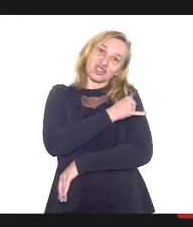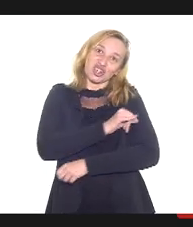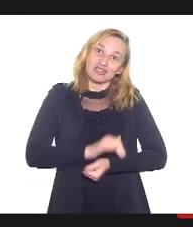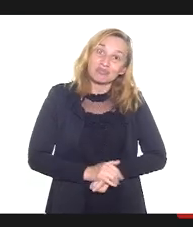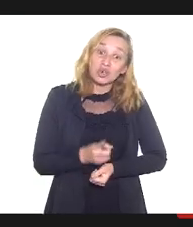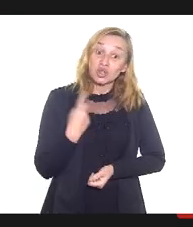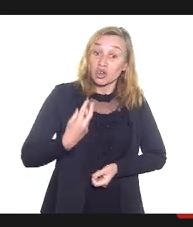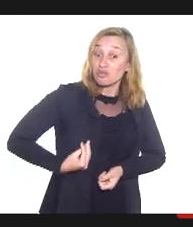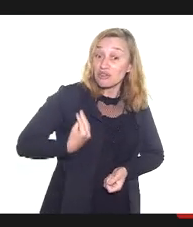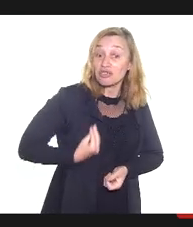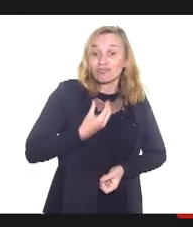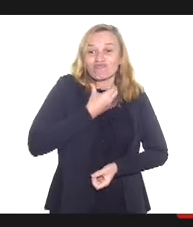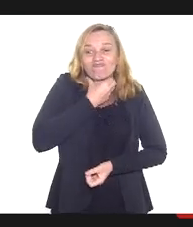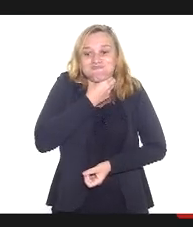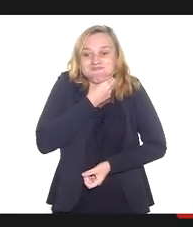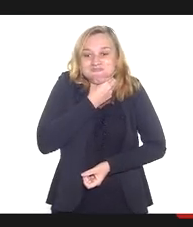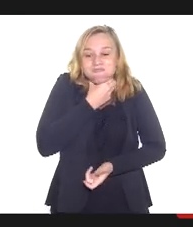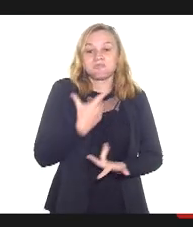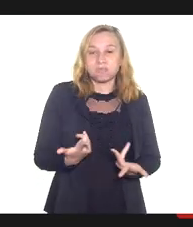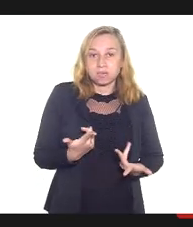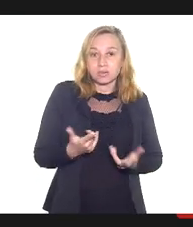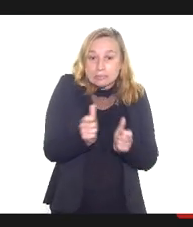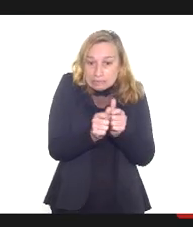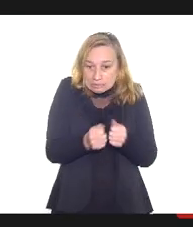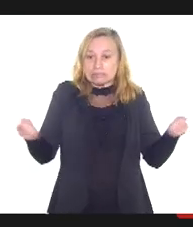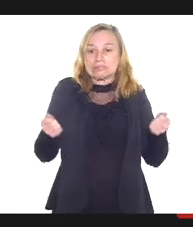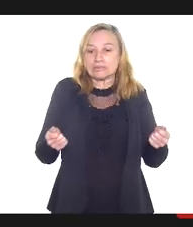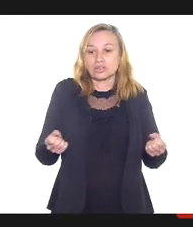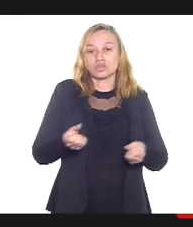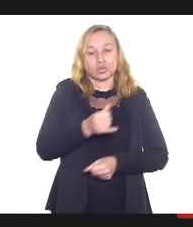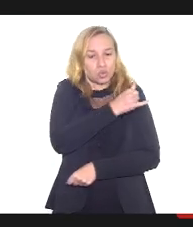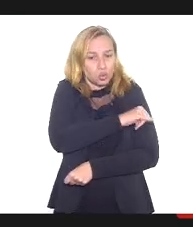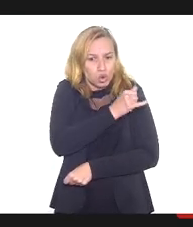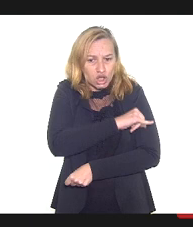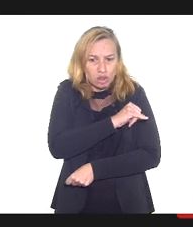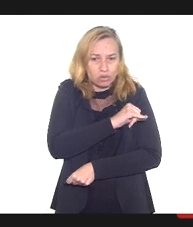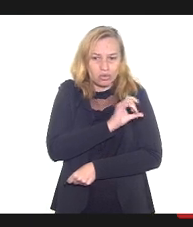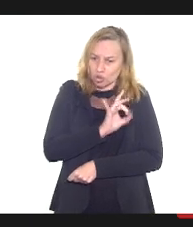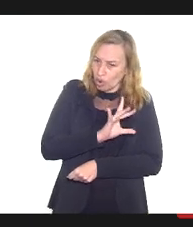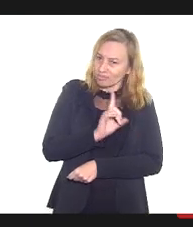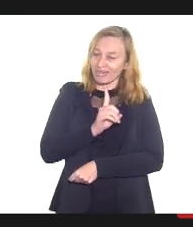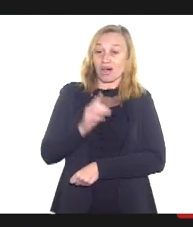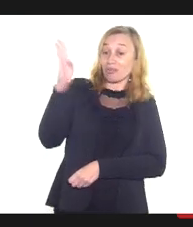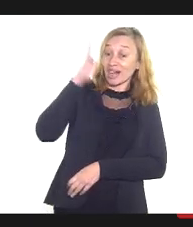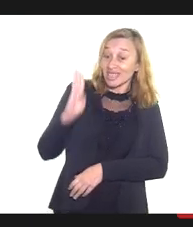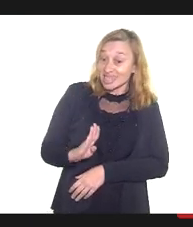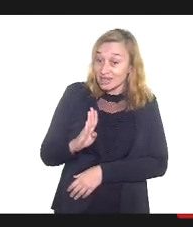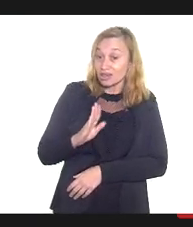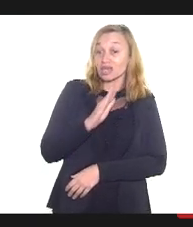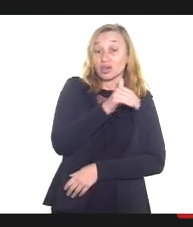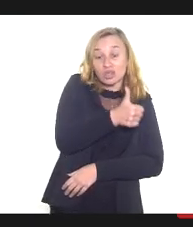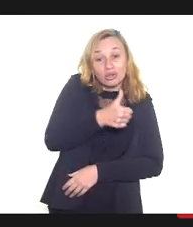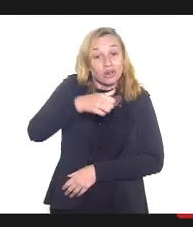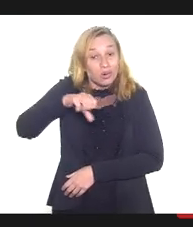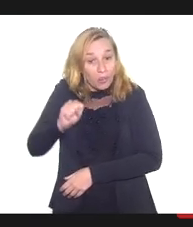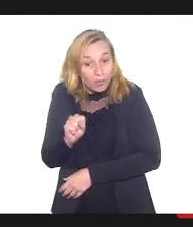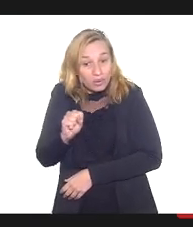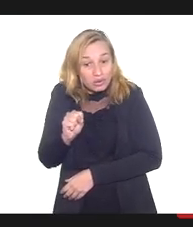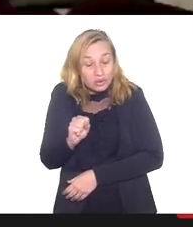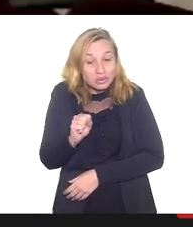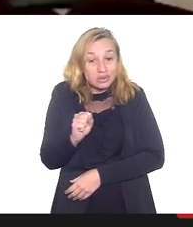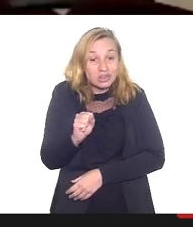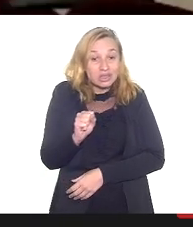Nós vivemos a crise. A crise não é do Rio, a crise é do Brasil, é a crise de 2008, né? Econômica